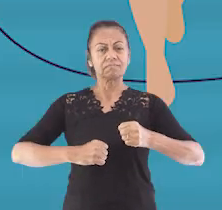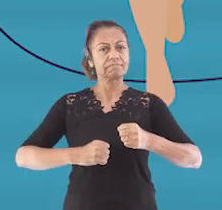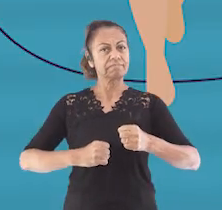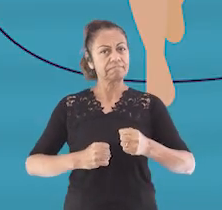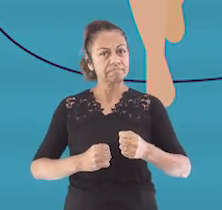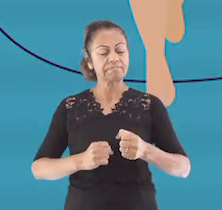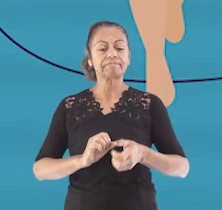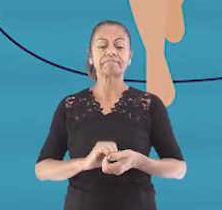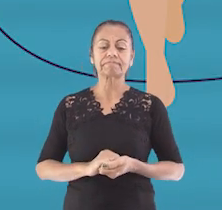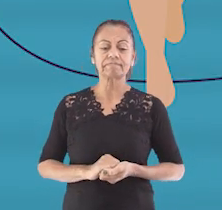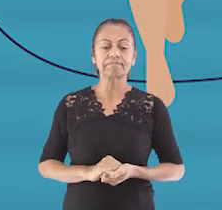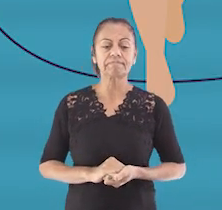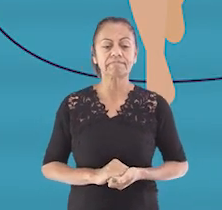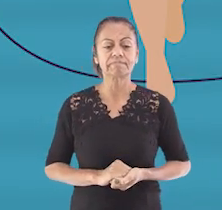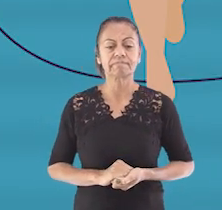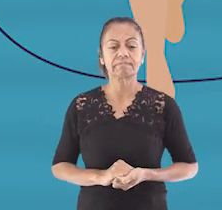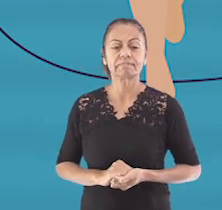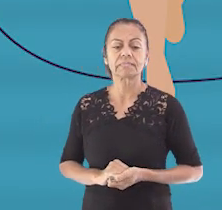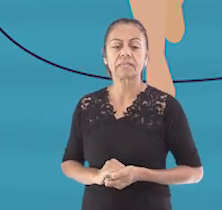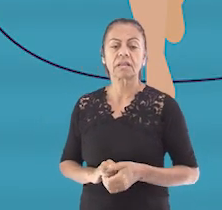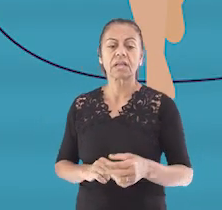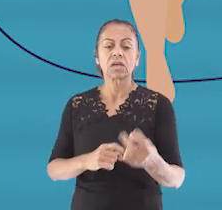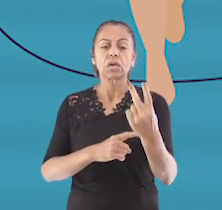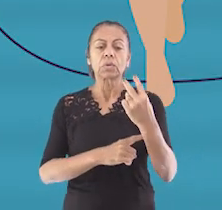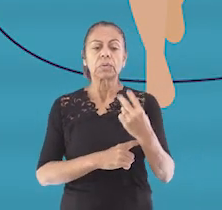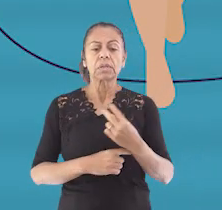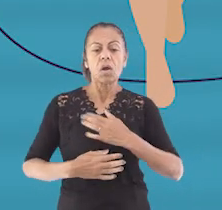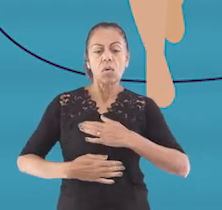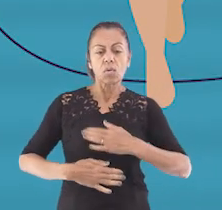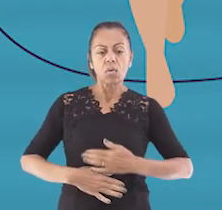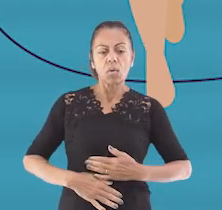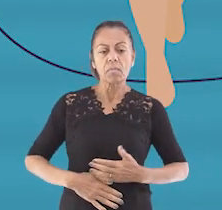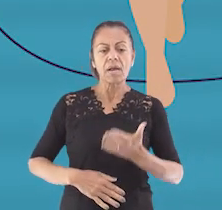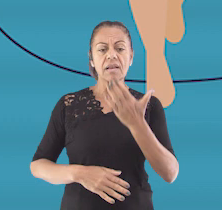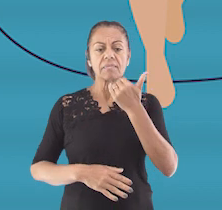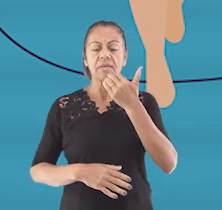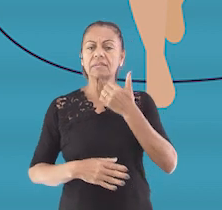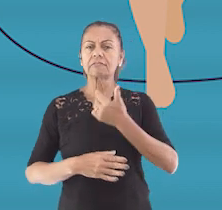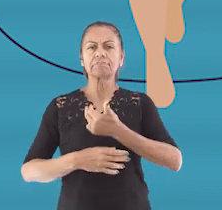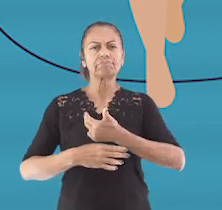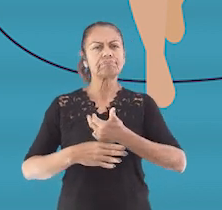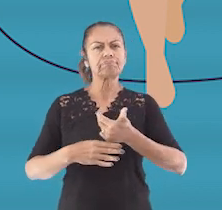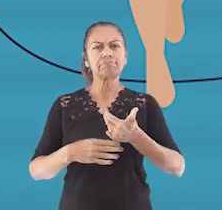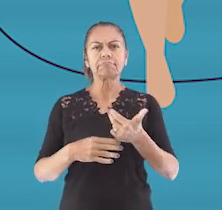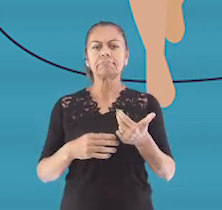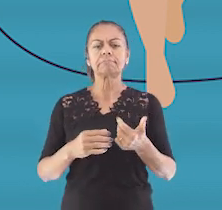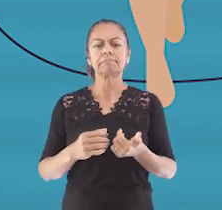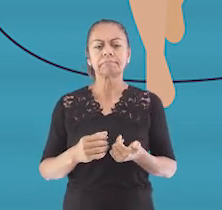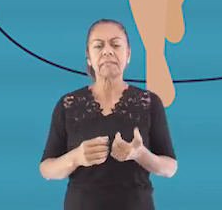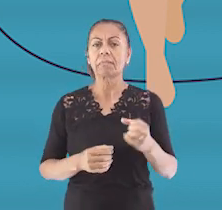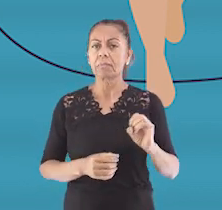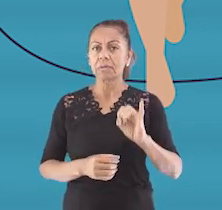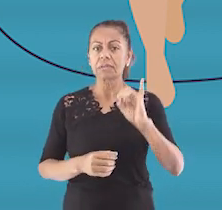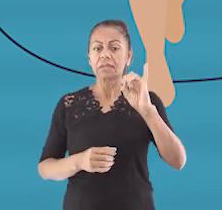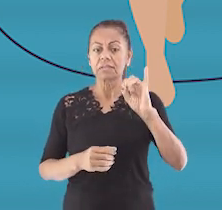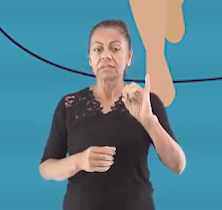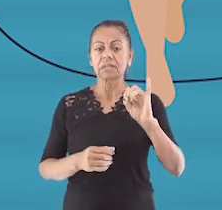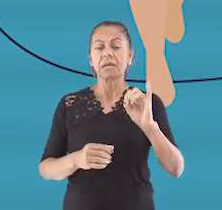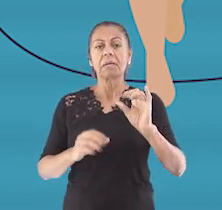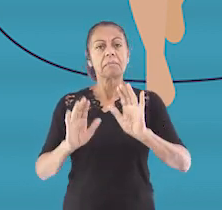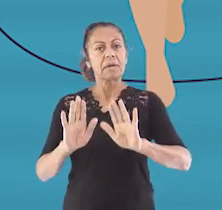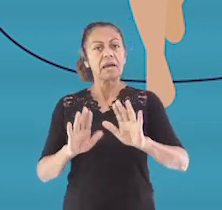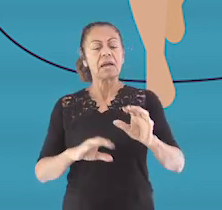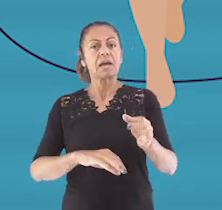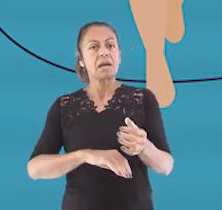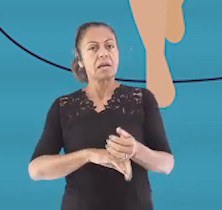saúde. Precisamos ter em mente que o foco da atividade física e da alimentação deve ser sempre